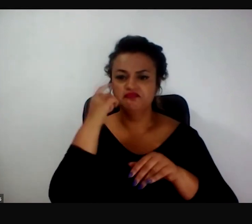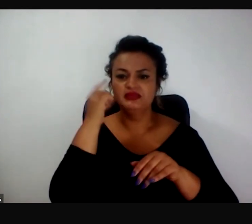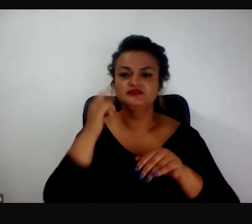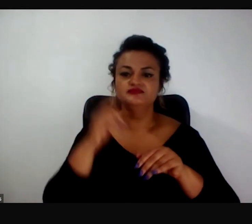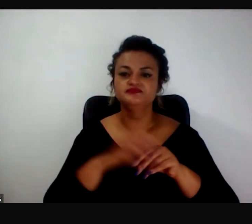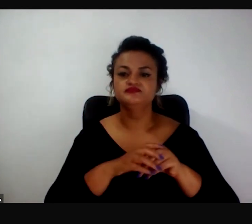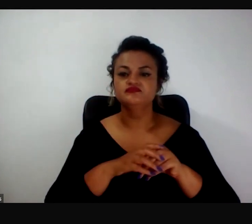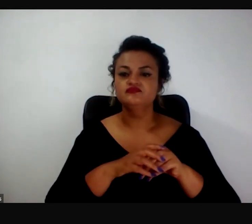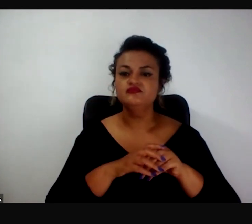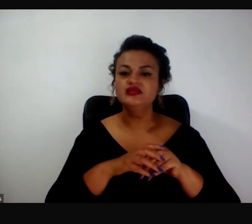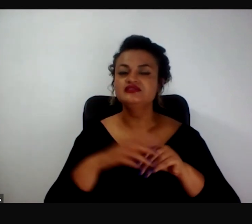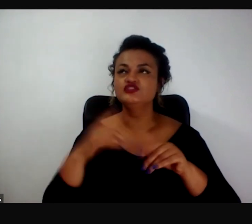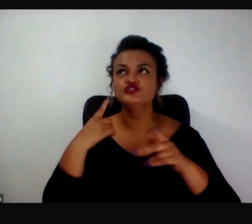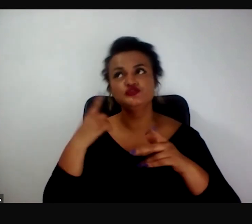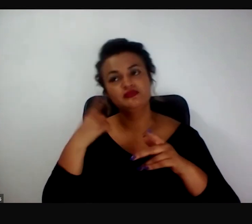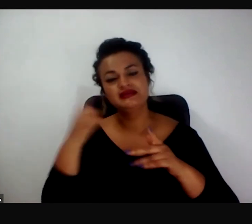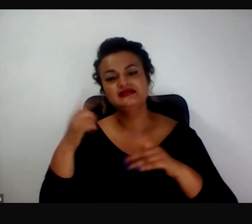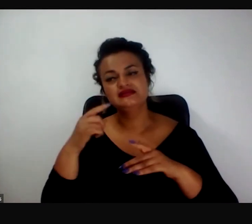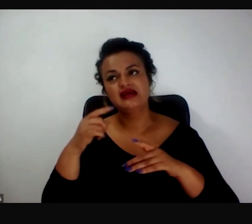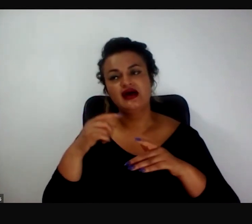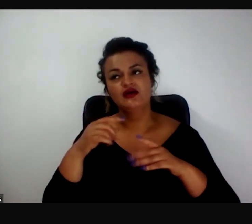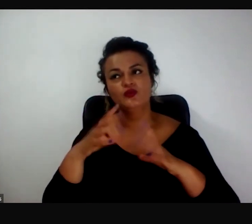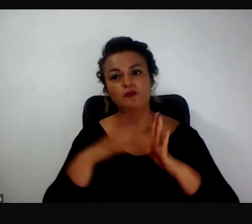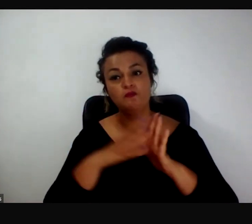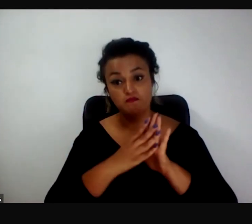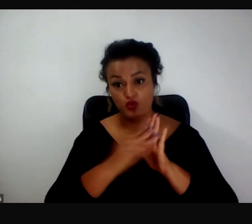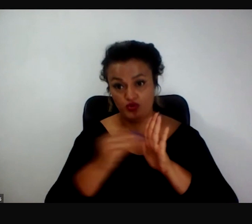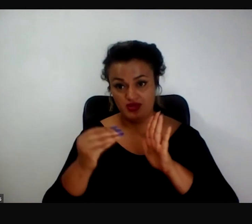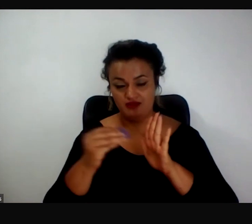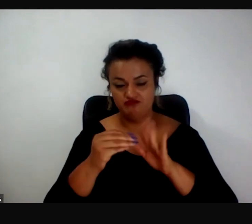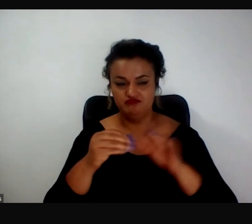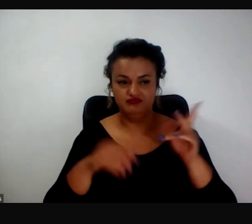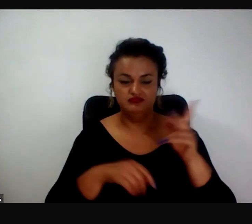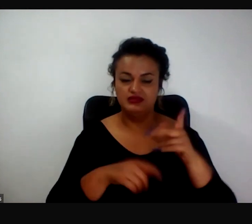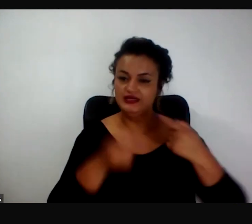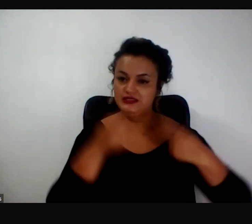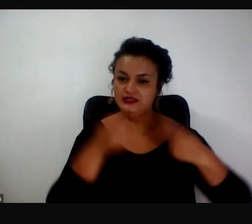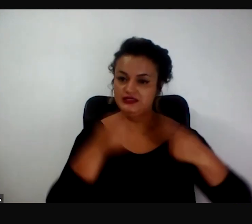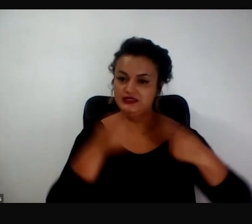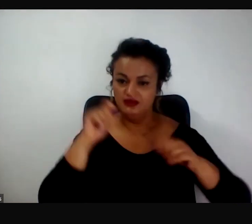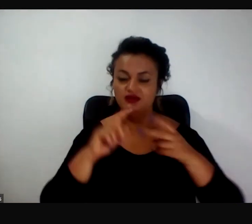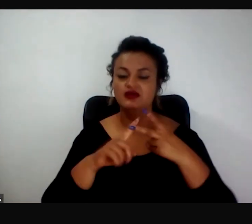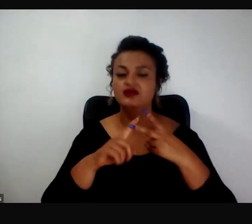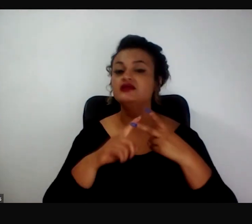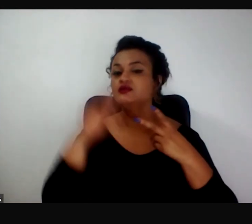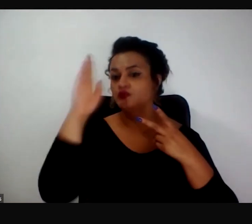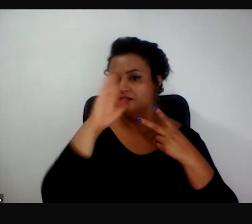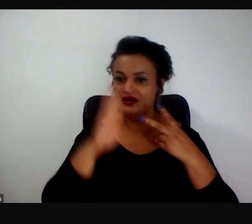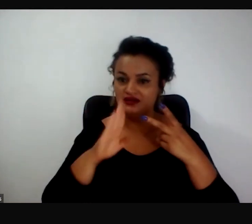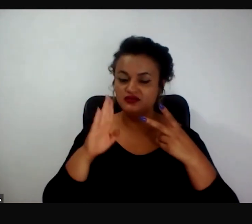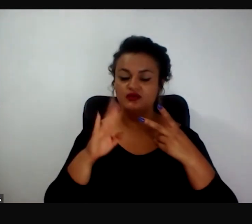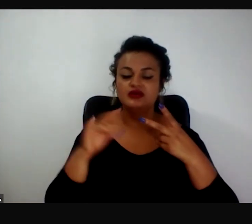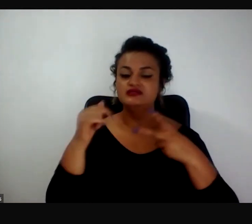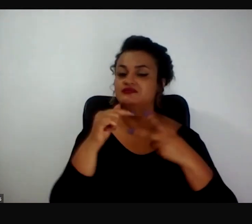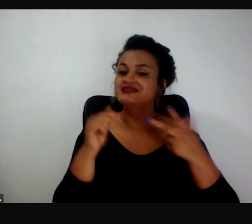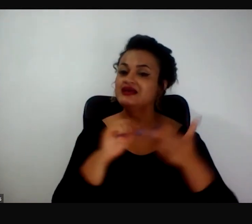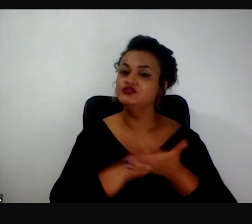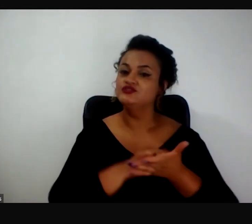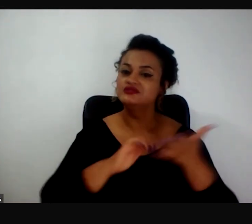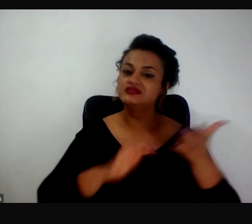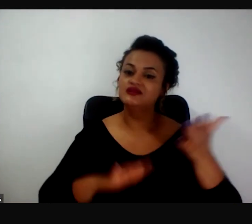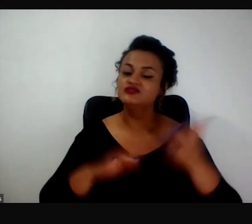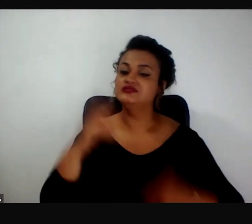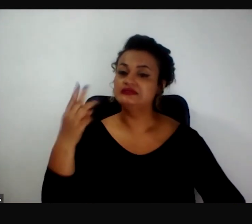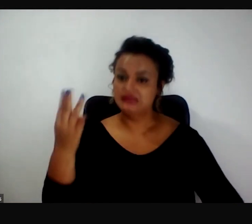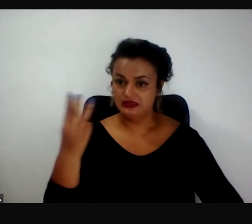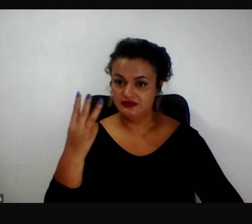no modelo espanhol e no modelo brasileiro, e se nós pensarmos em 3 atividades, primeiro, o controle